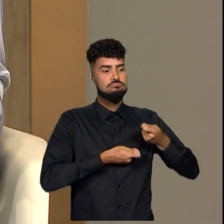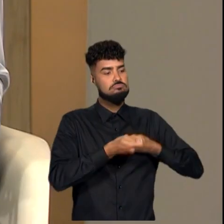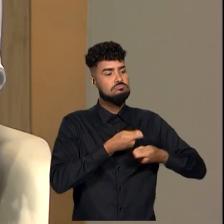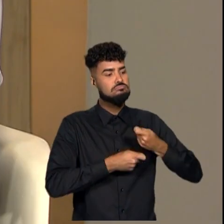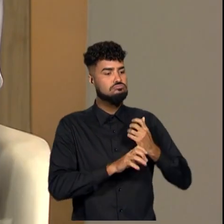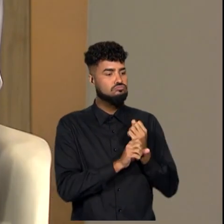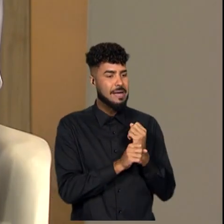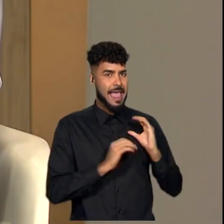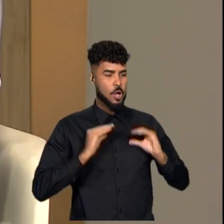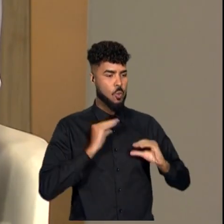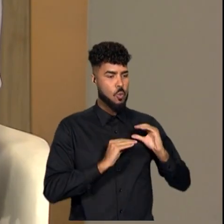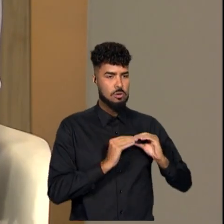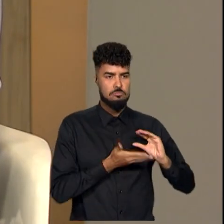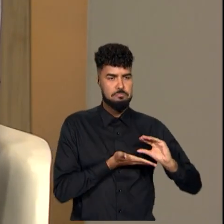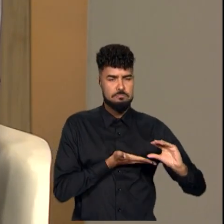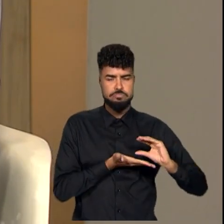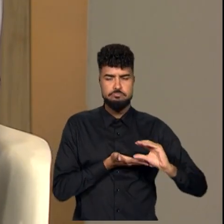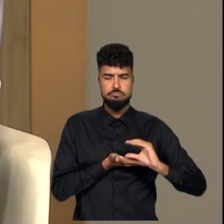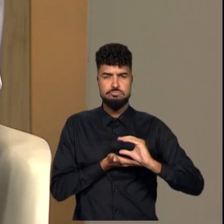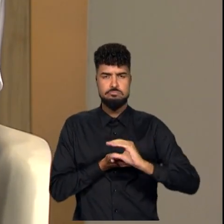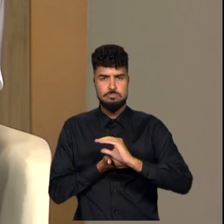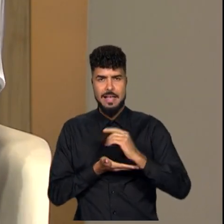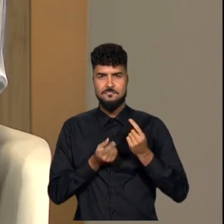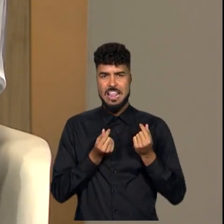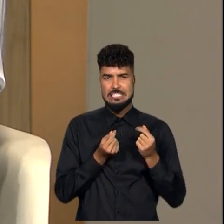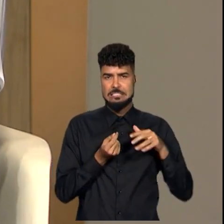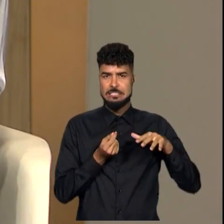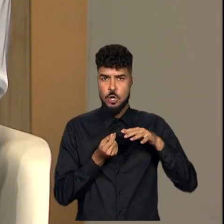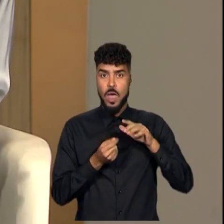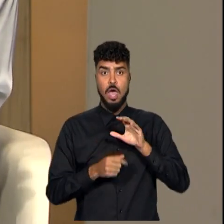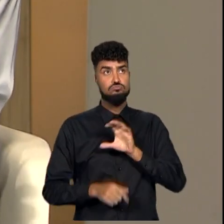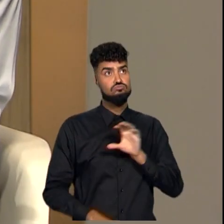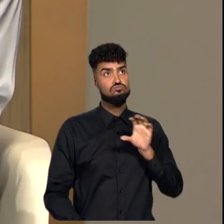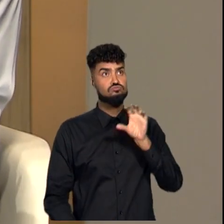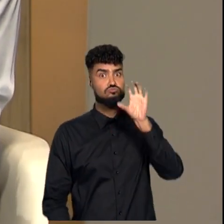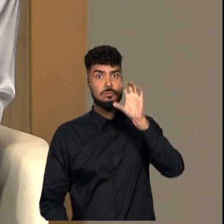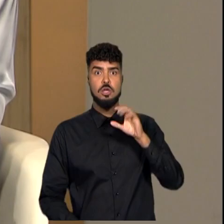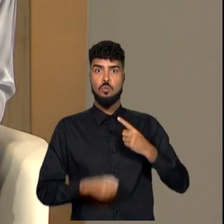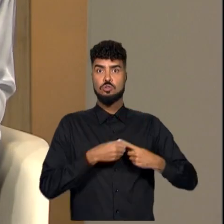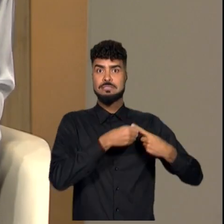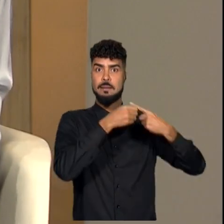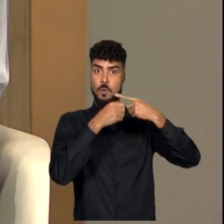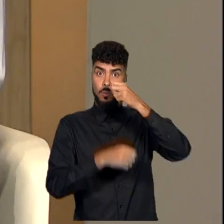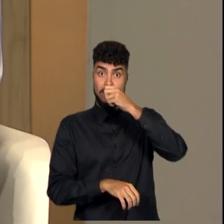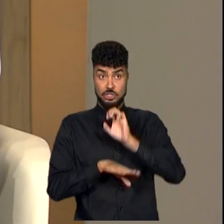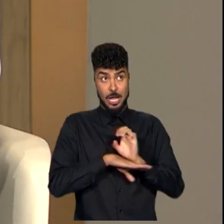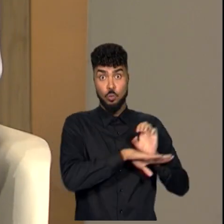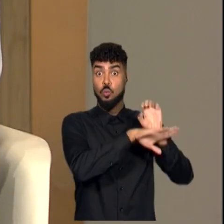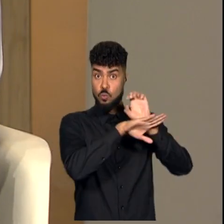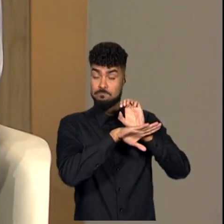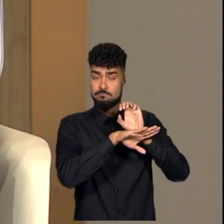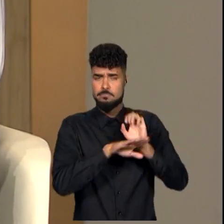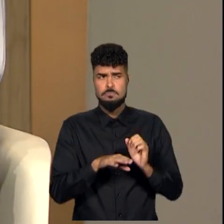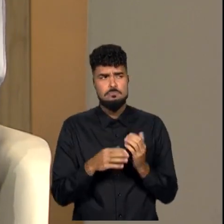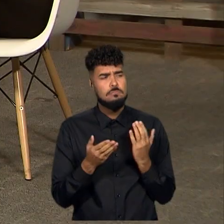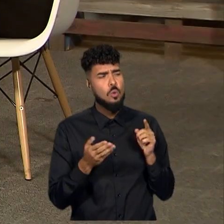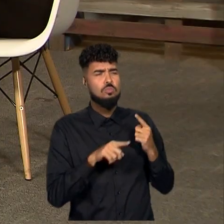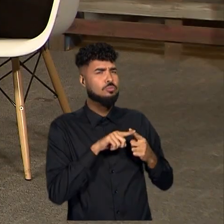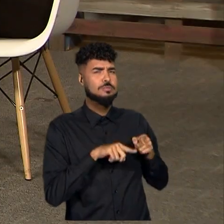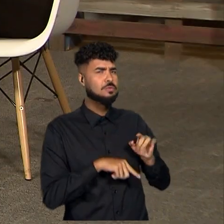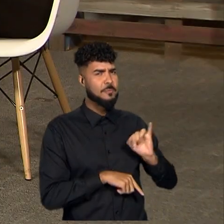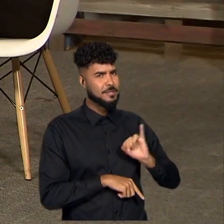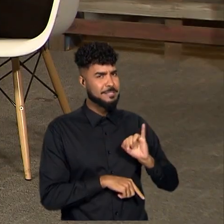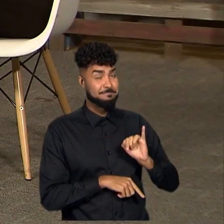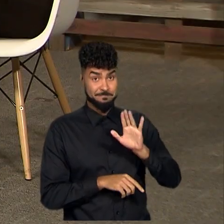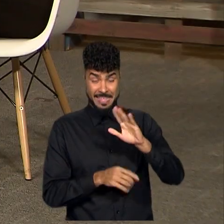e o repasse dos recursos orçamentários e financeiros para os entes municipais e estaduais. Qual é a importância disso, né? Nas